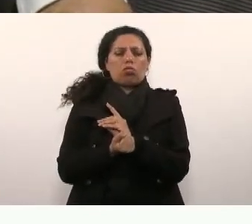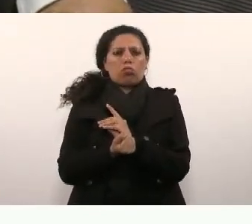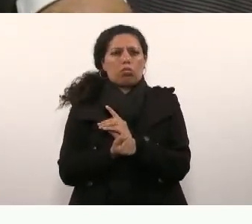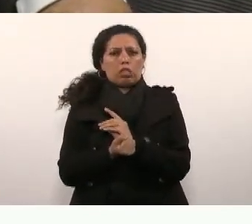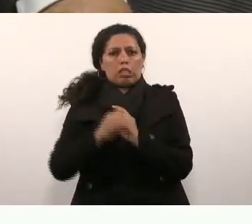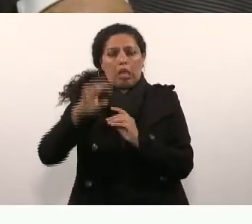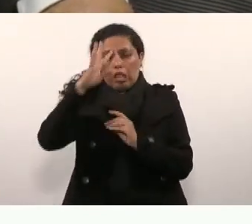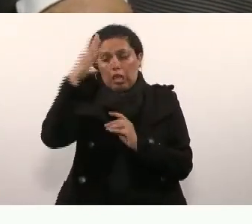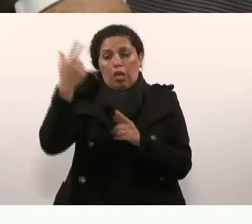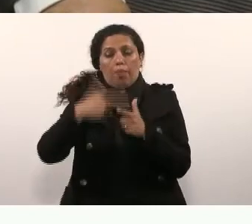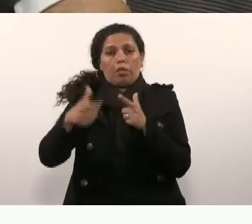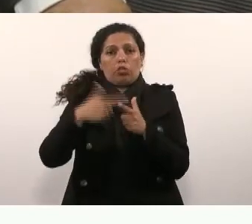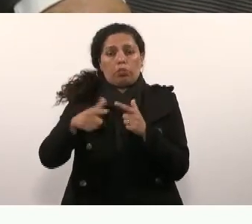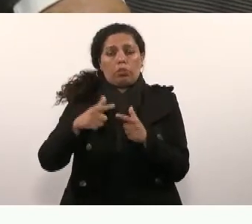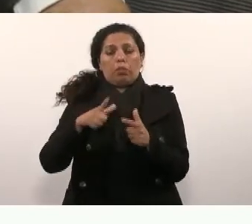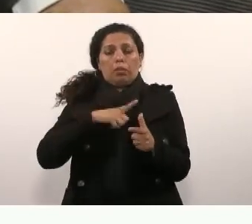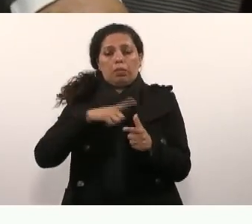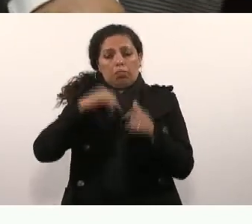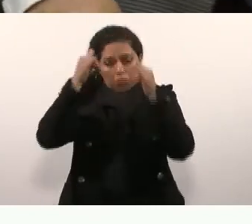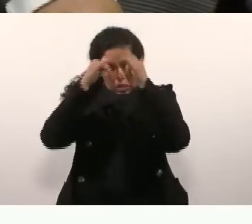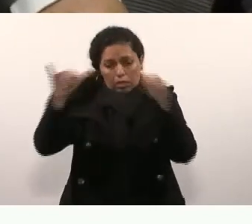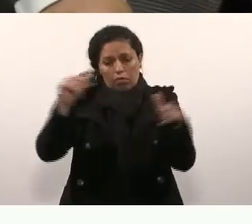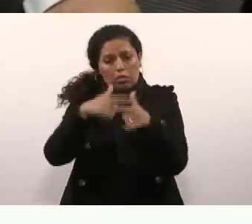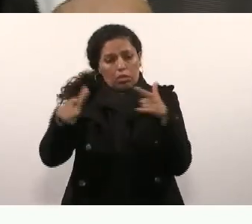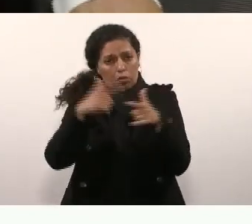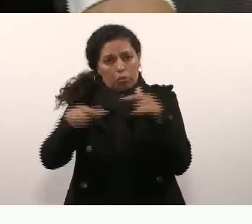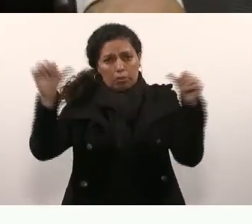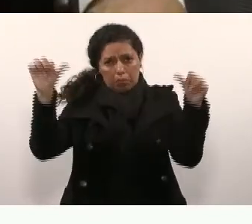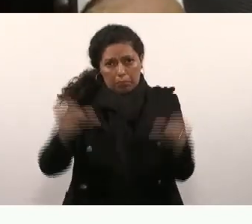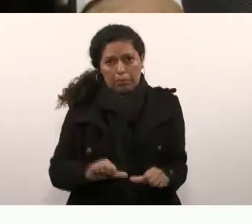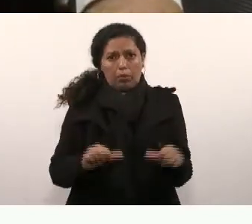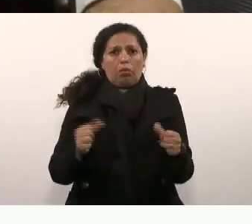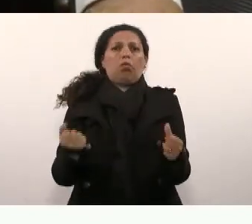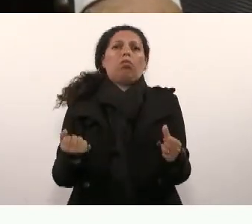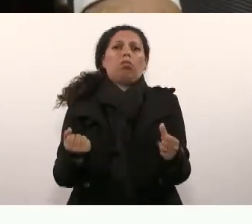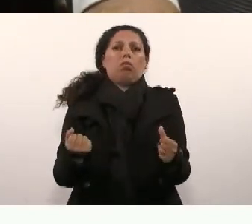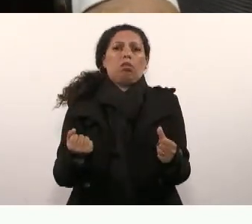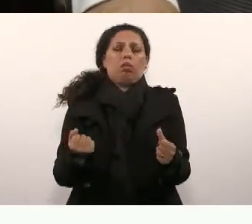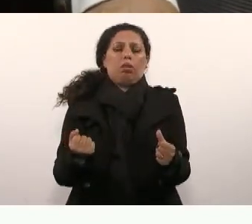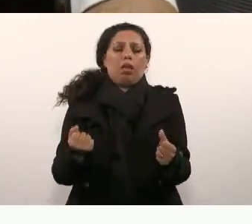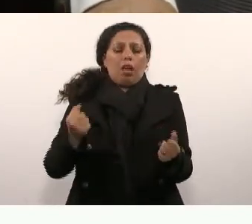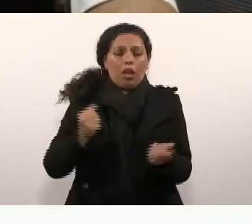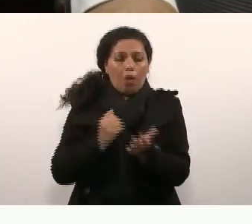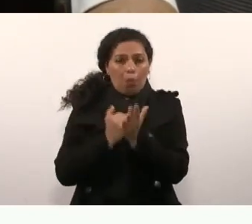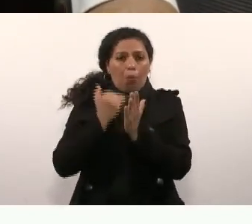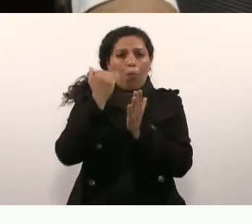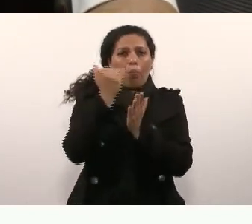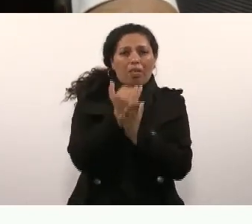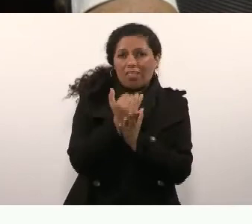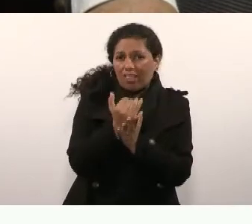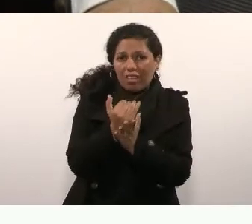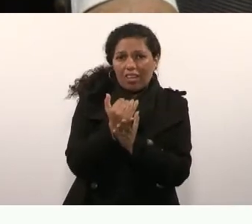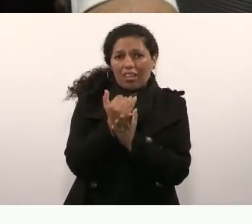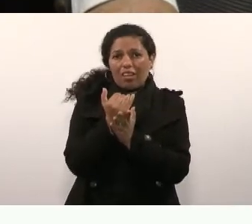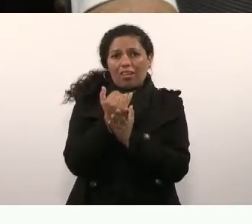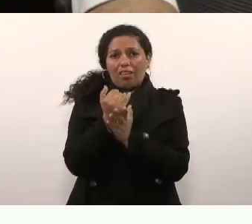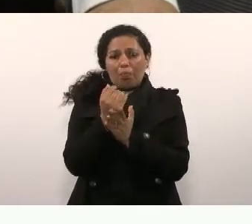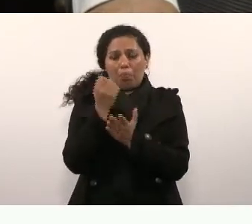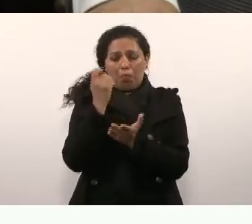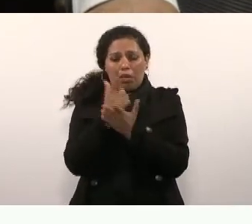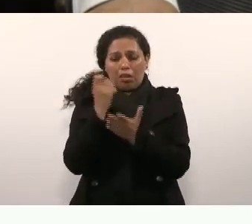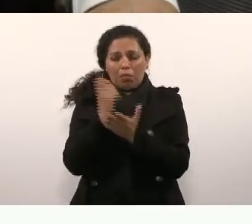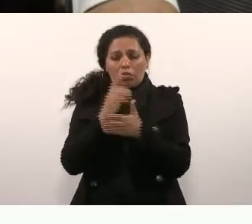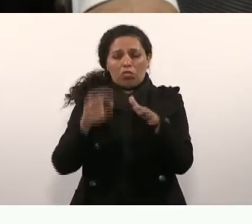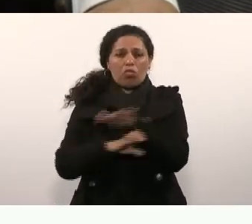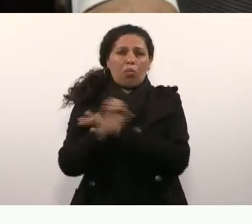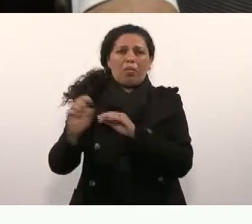agir e, portanto, evitar acidentes maiores e também não incorre em elevados custos para as concessionárias. O projeto de lei prevê também a criação